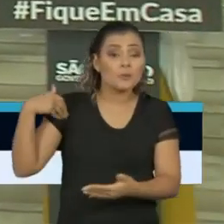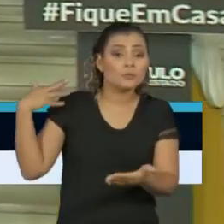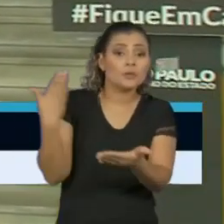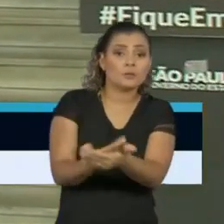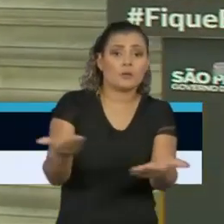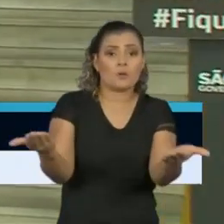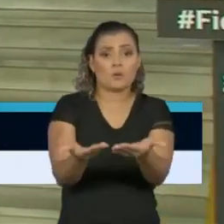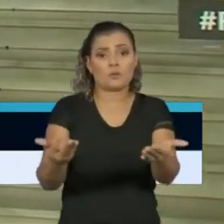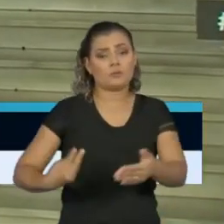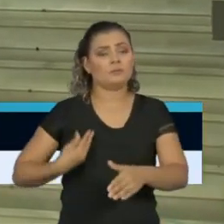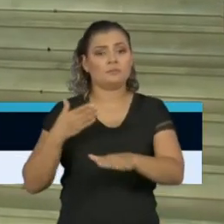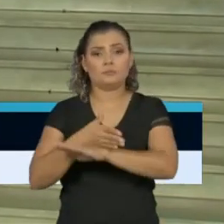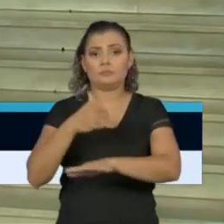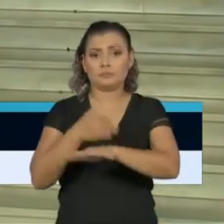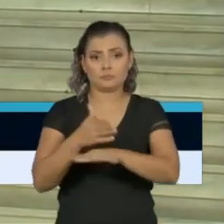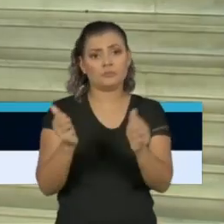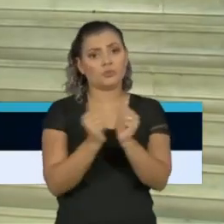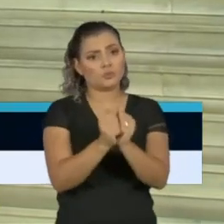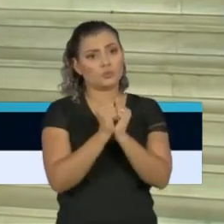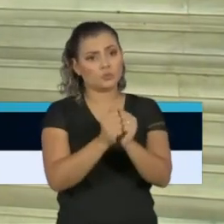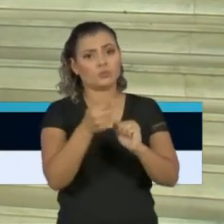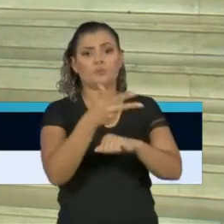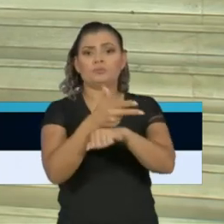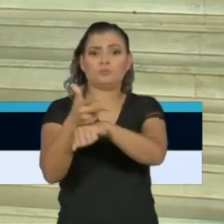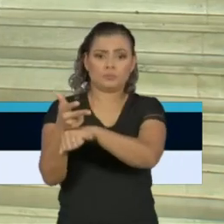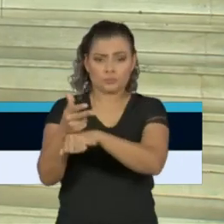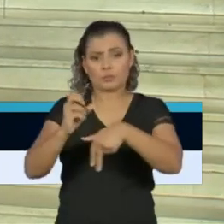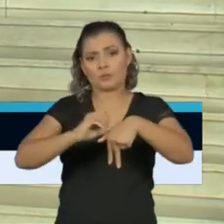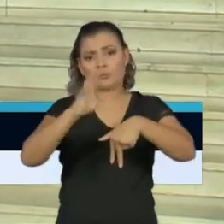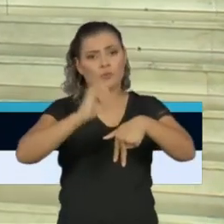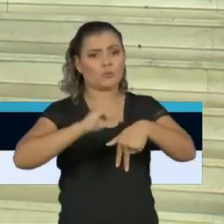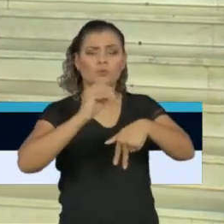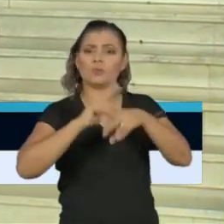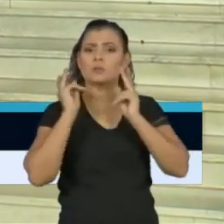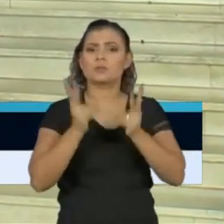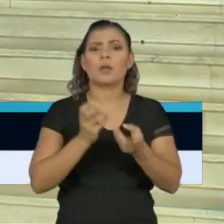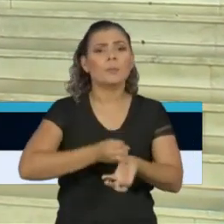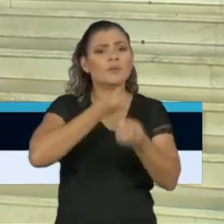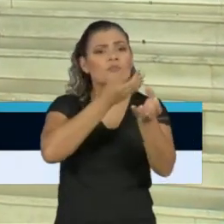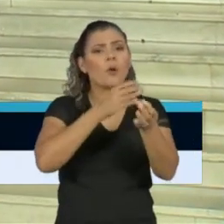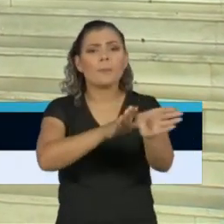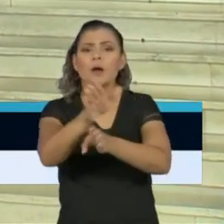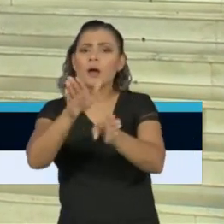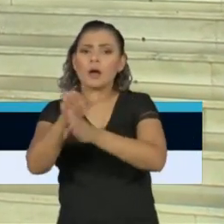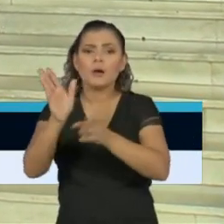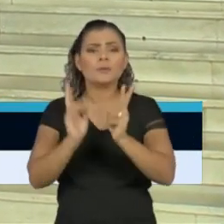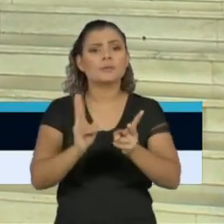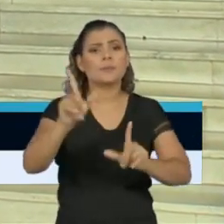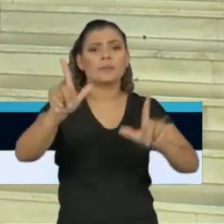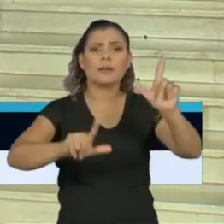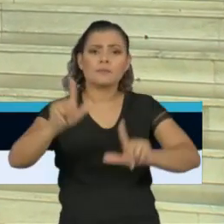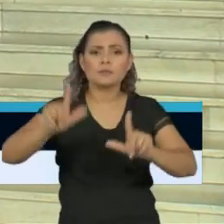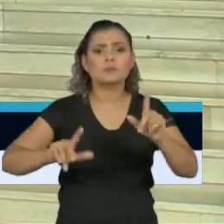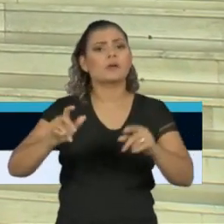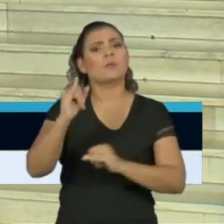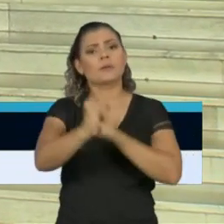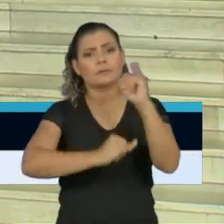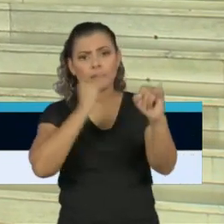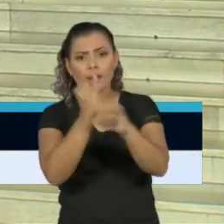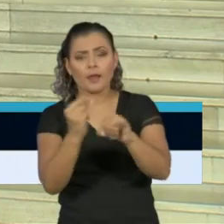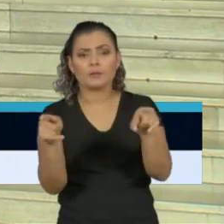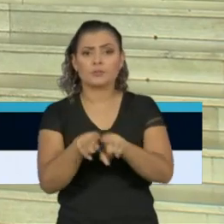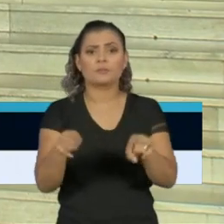estado aqui presente conosco, transmitindo e informando os seus telespectadores e os seus internautas também. O